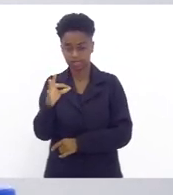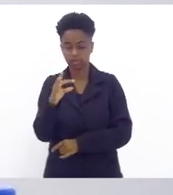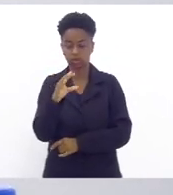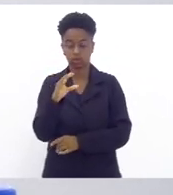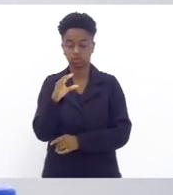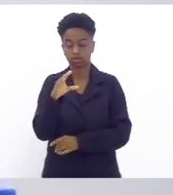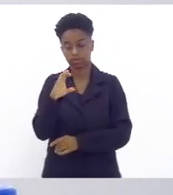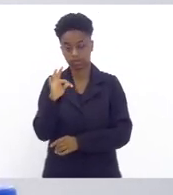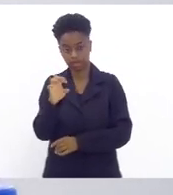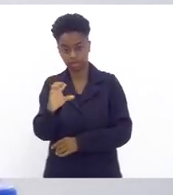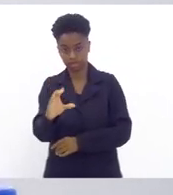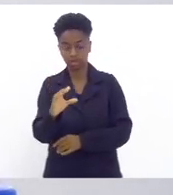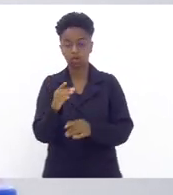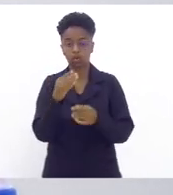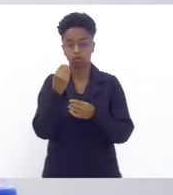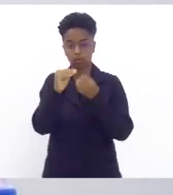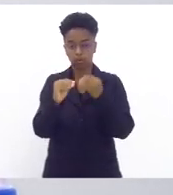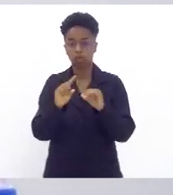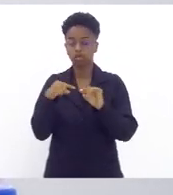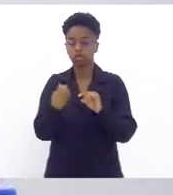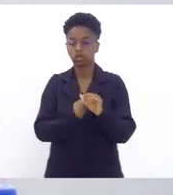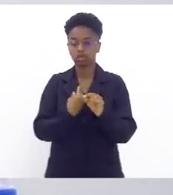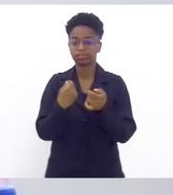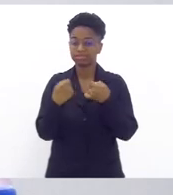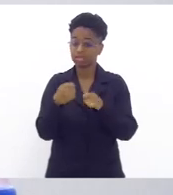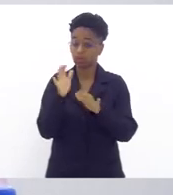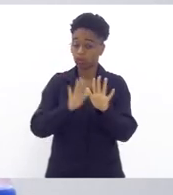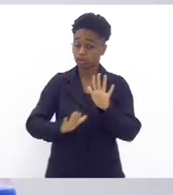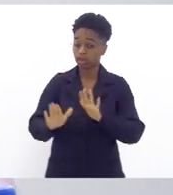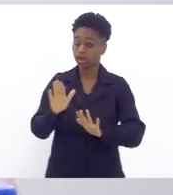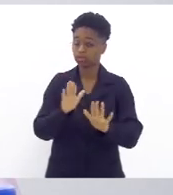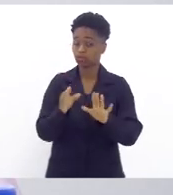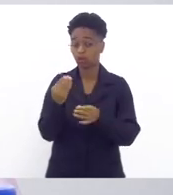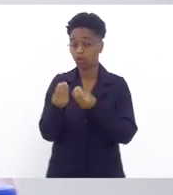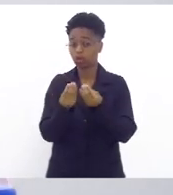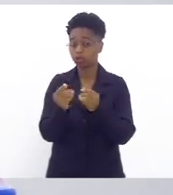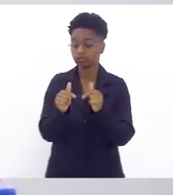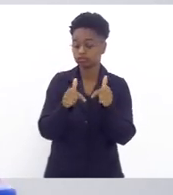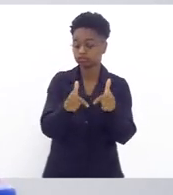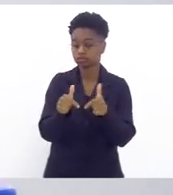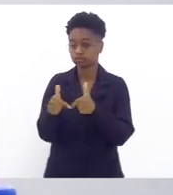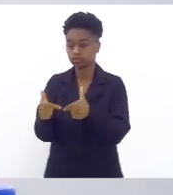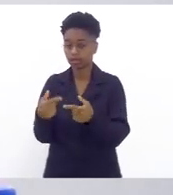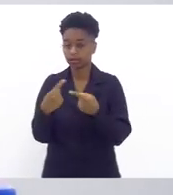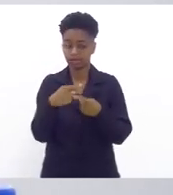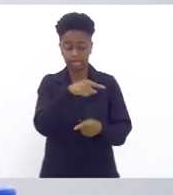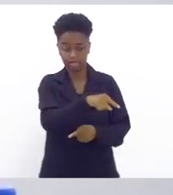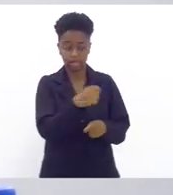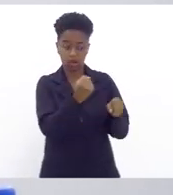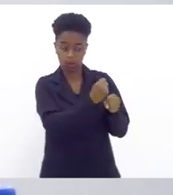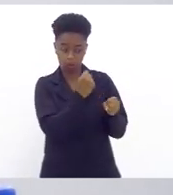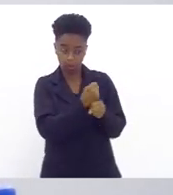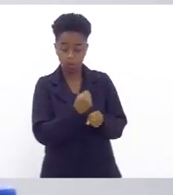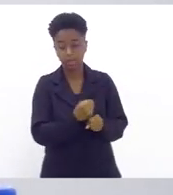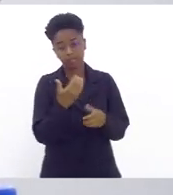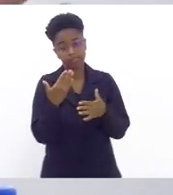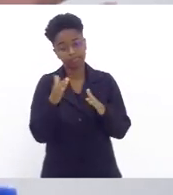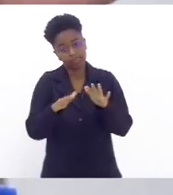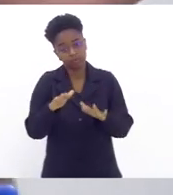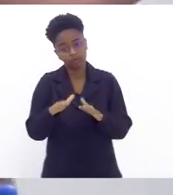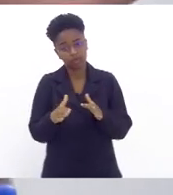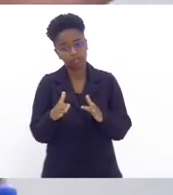Então acho que a gente vai precisar ter um cuidado aí para coordenar as ações né enquanto o casarão tá ali sendo feito de repente